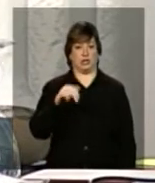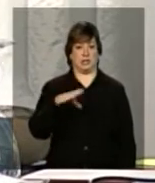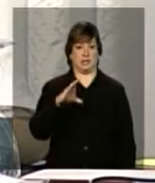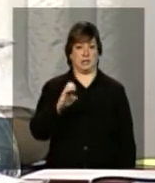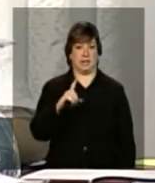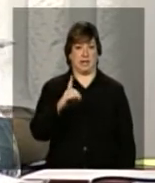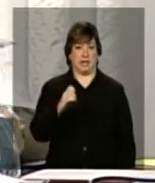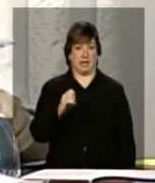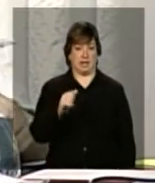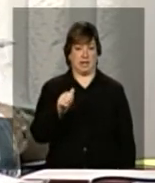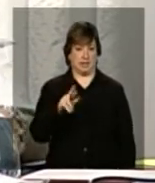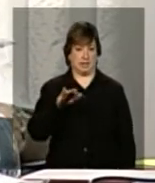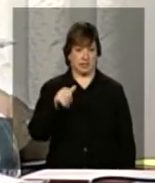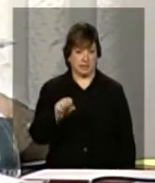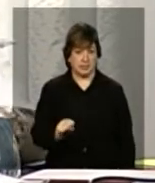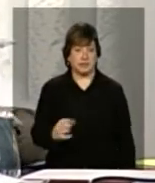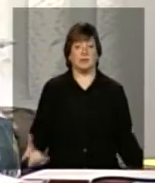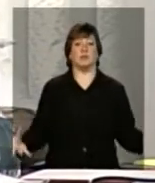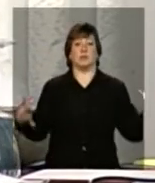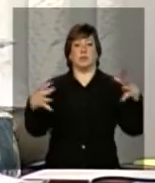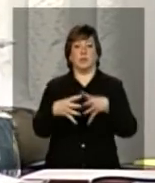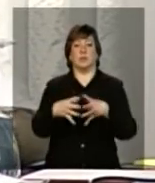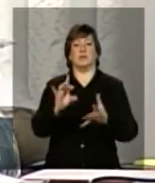integrasse efetivamente